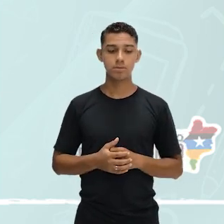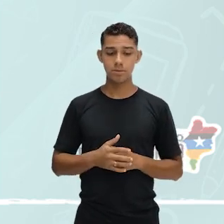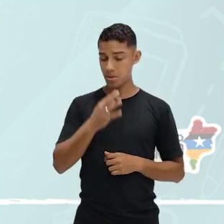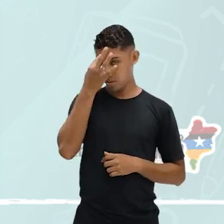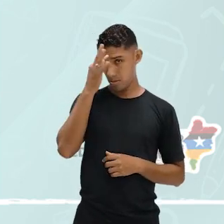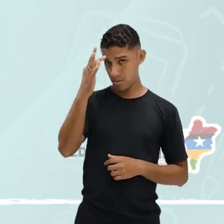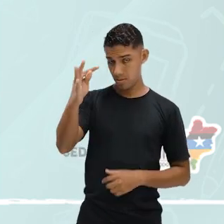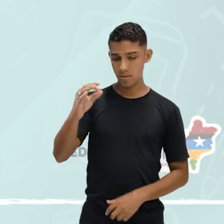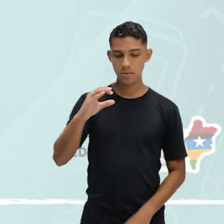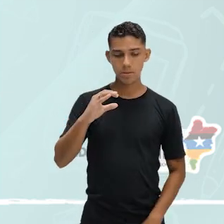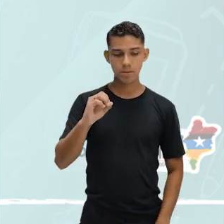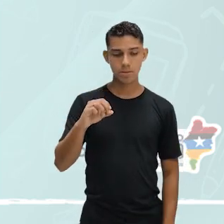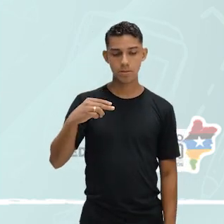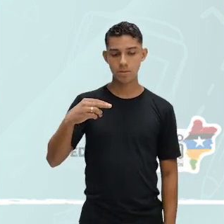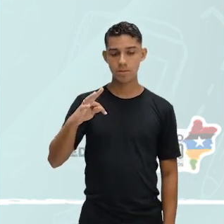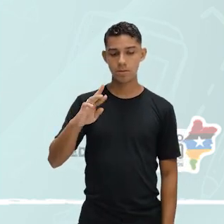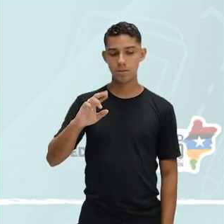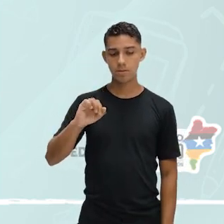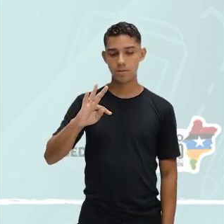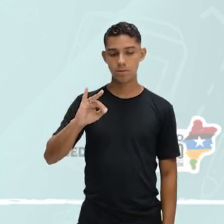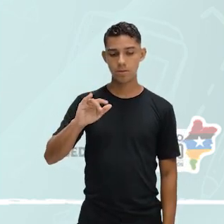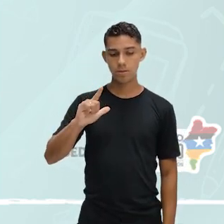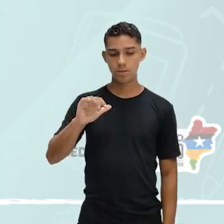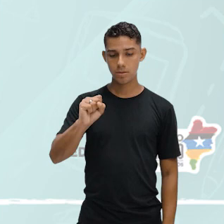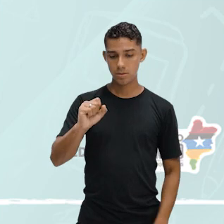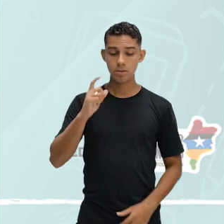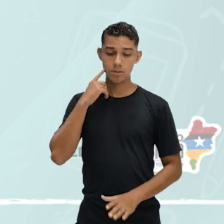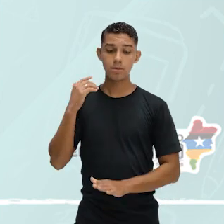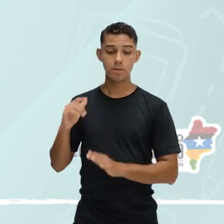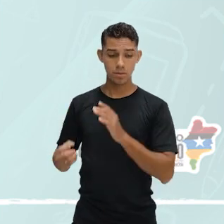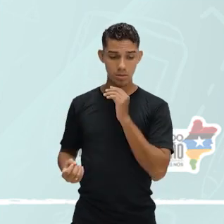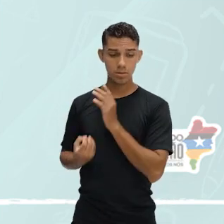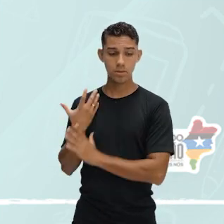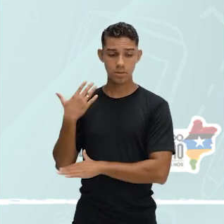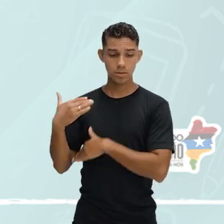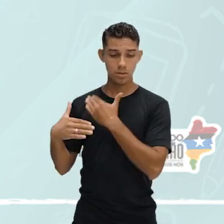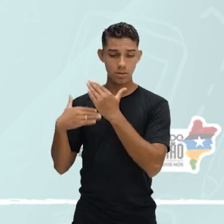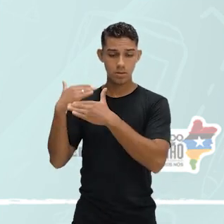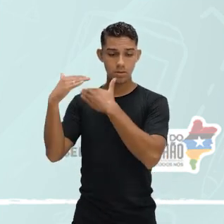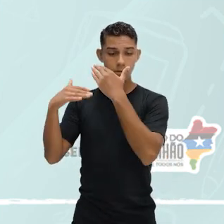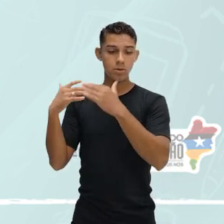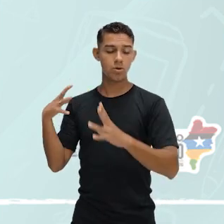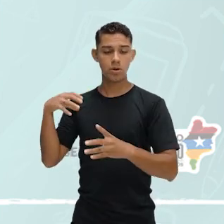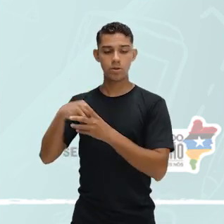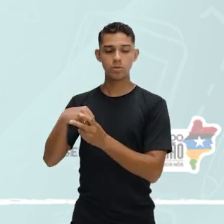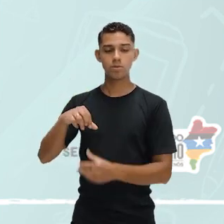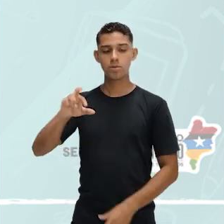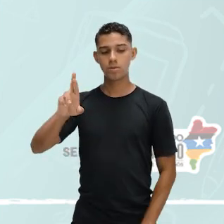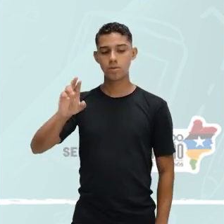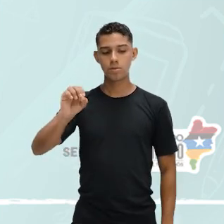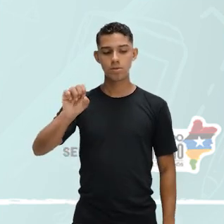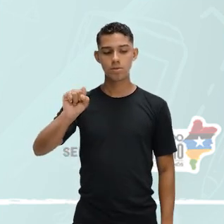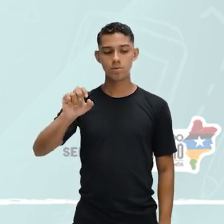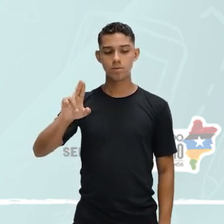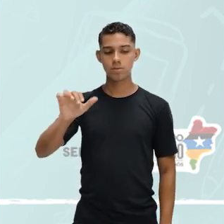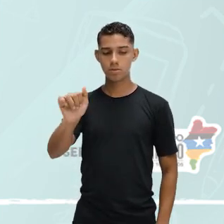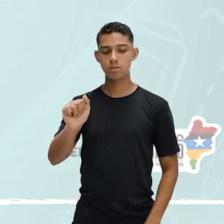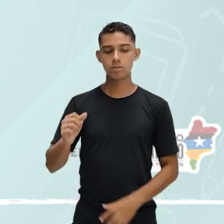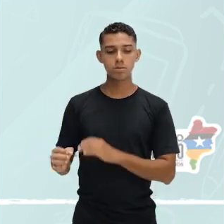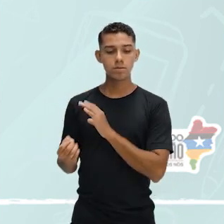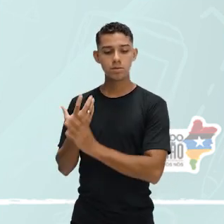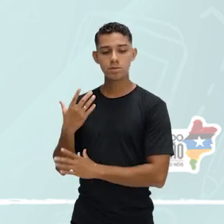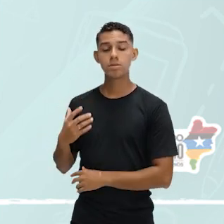a teoria contratualista foi desenvolvida por Rousseau na obra Origem da Desigualdade Social entre os Homens.